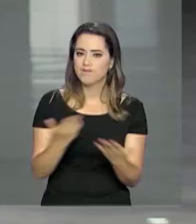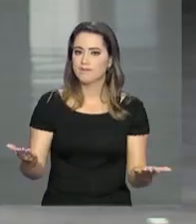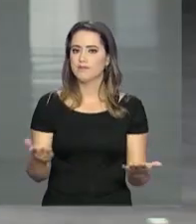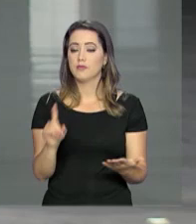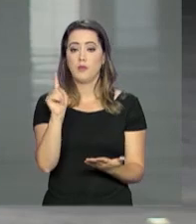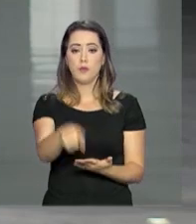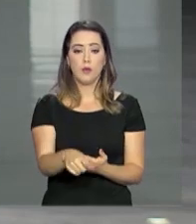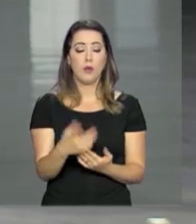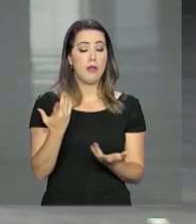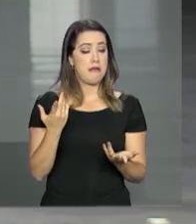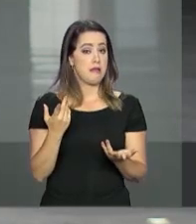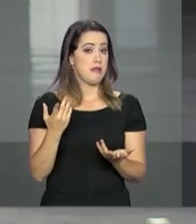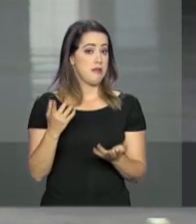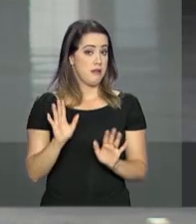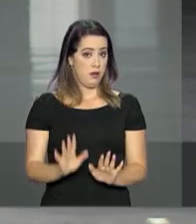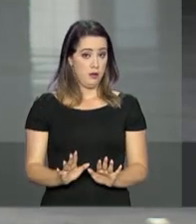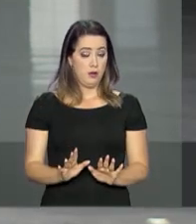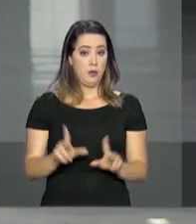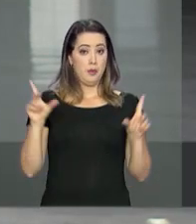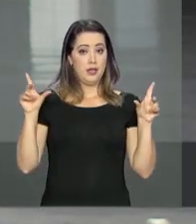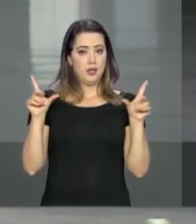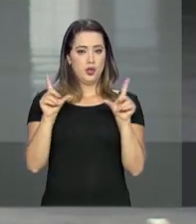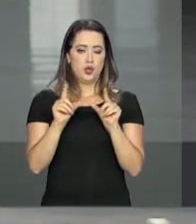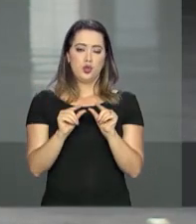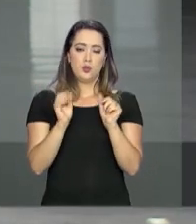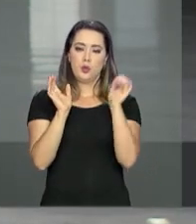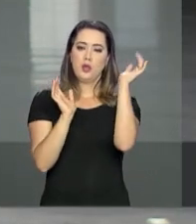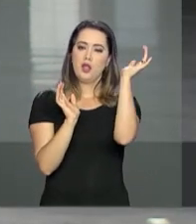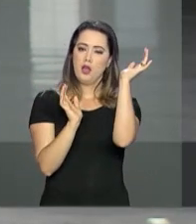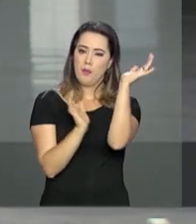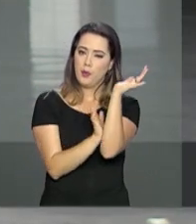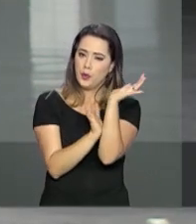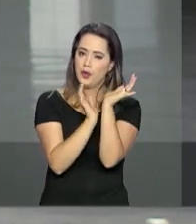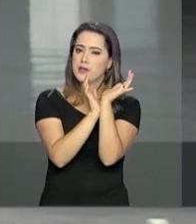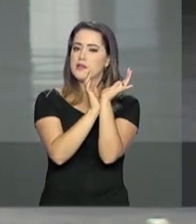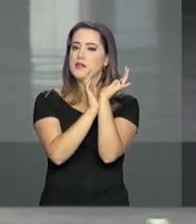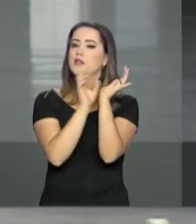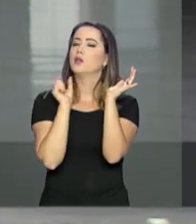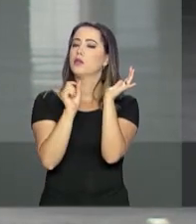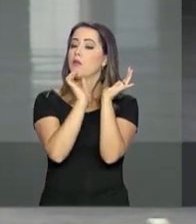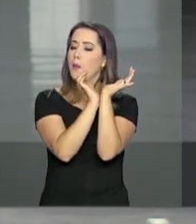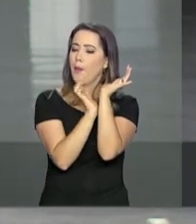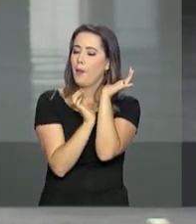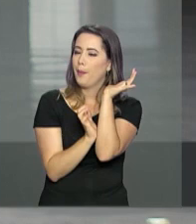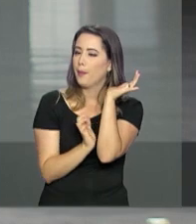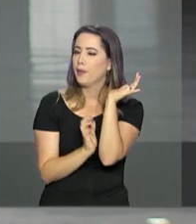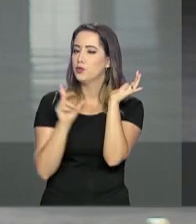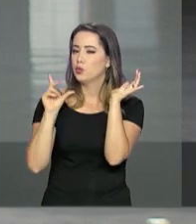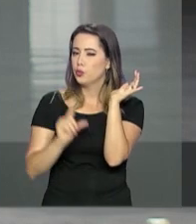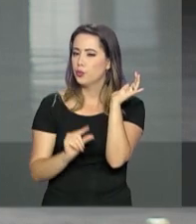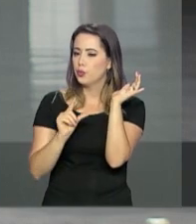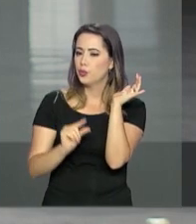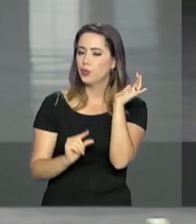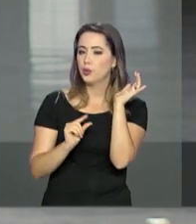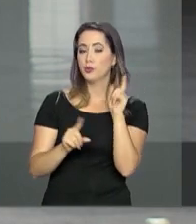todos para agilizar e reduzir burocracia o e social unificar informações fiscais